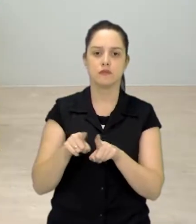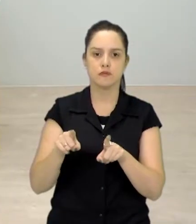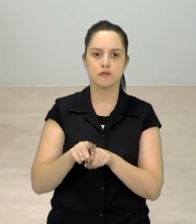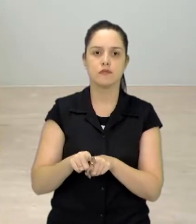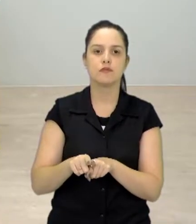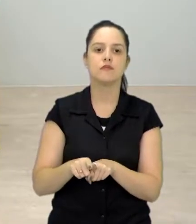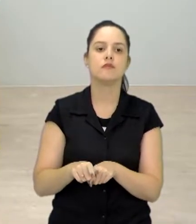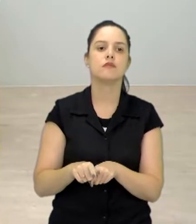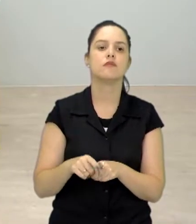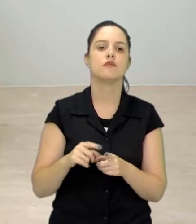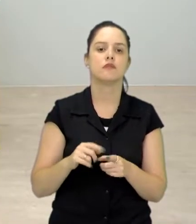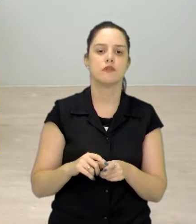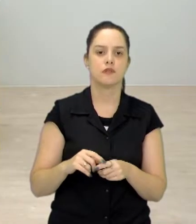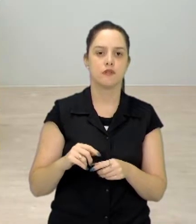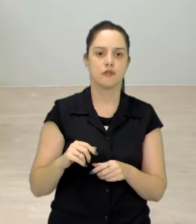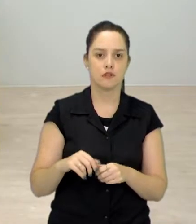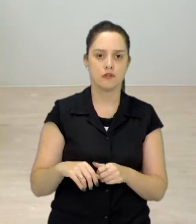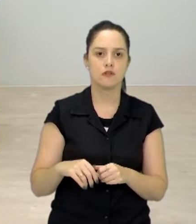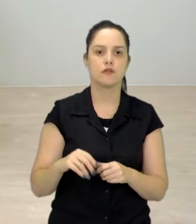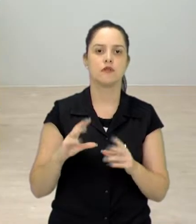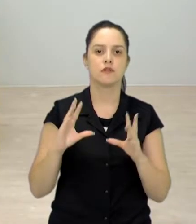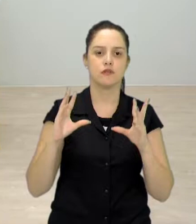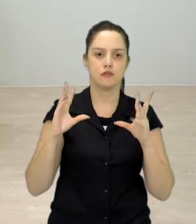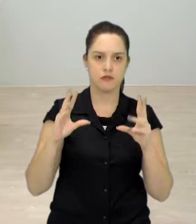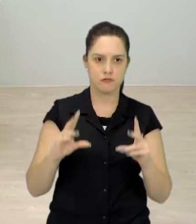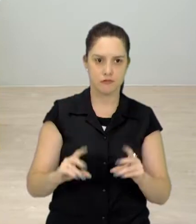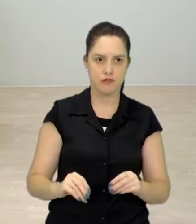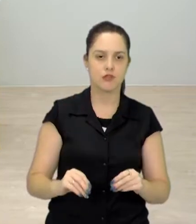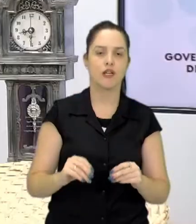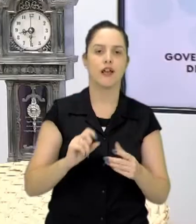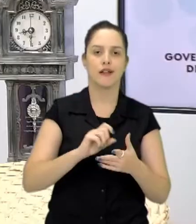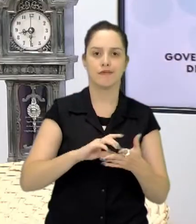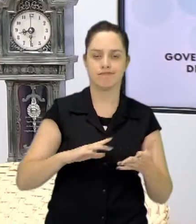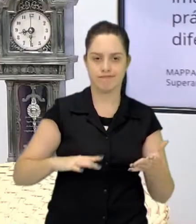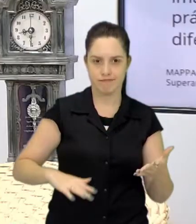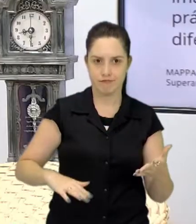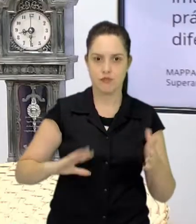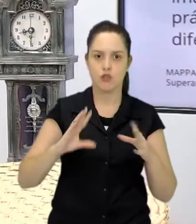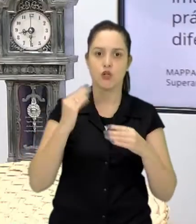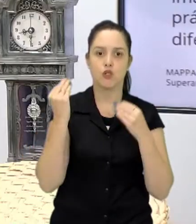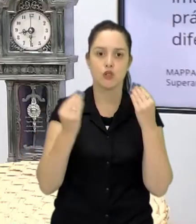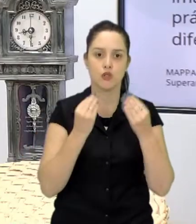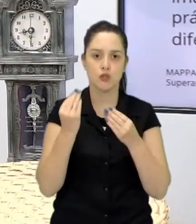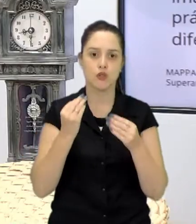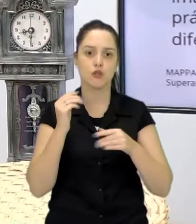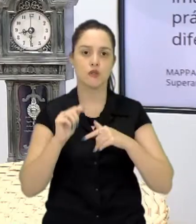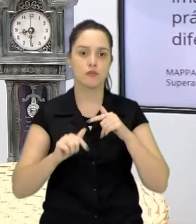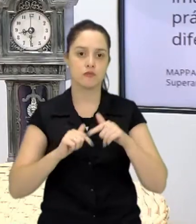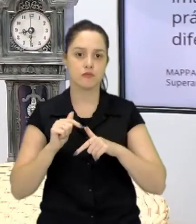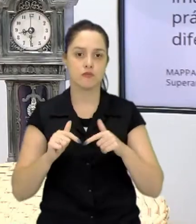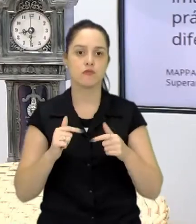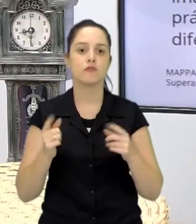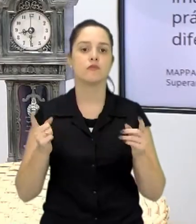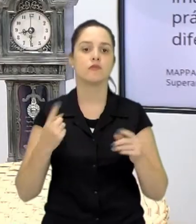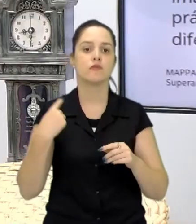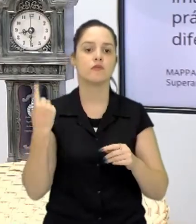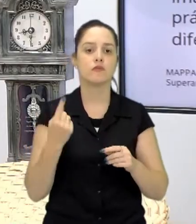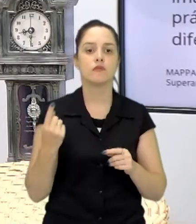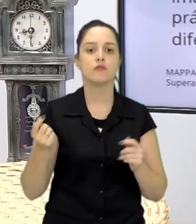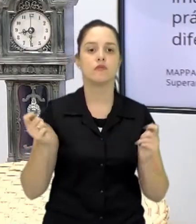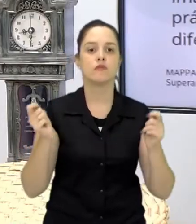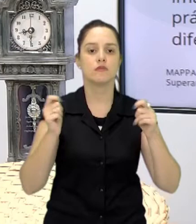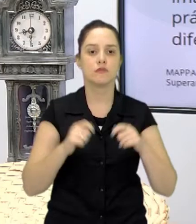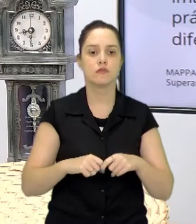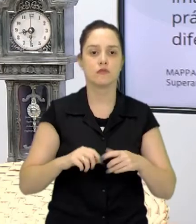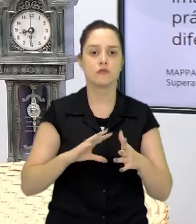é oficina de produção textual e oralidade. De oralidade. Então, na nossa sistematização, nós estamos utilizando as habilidades